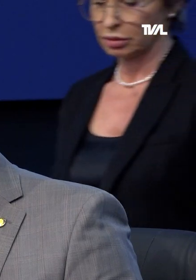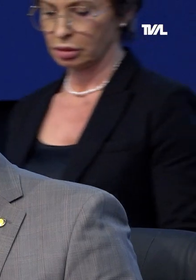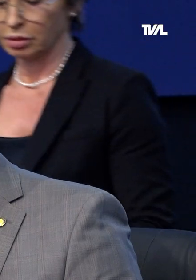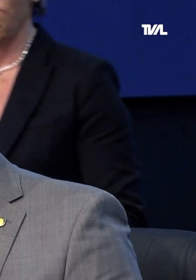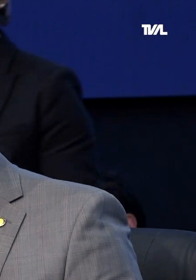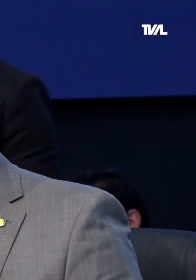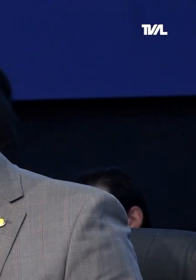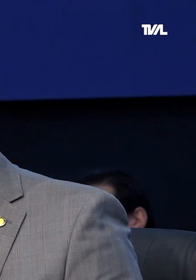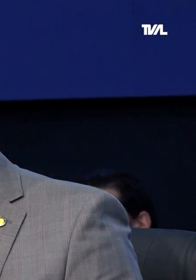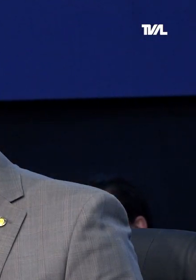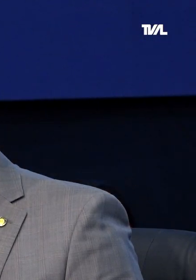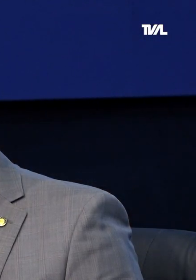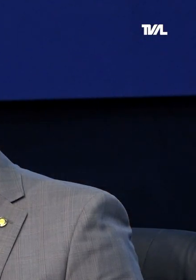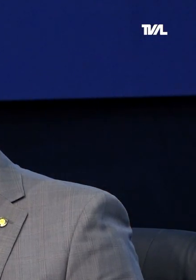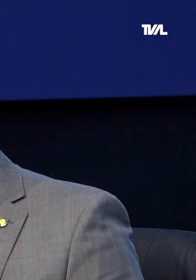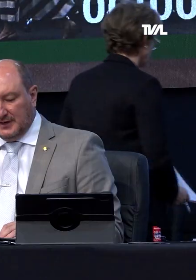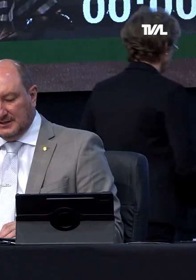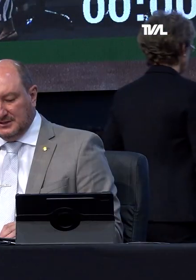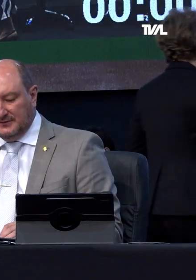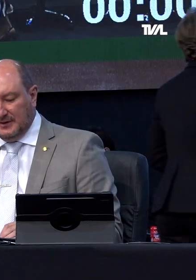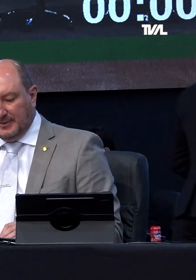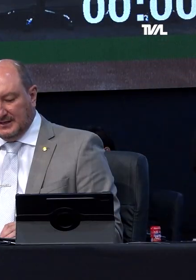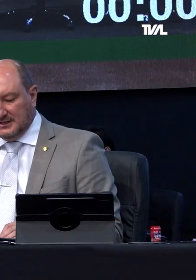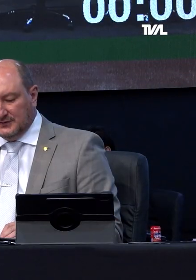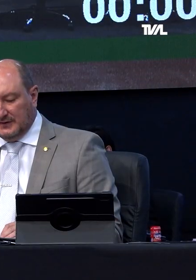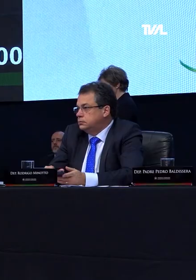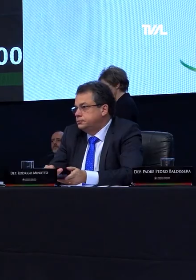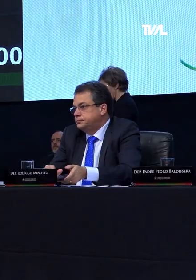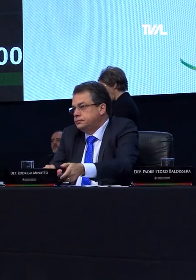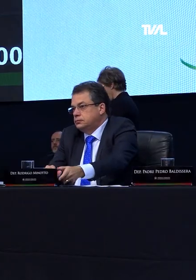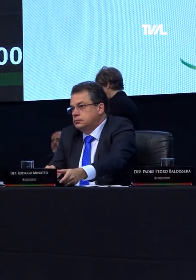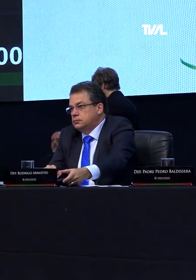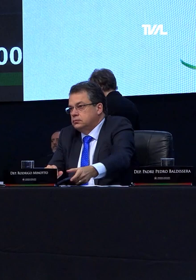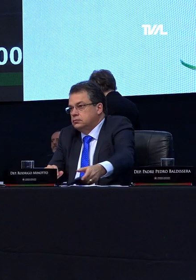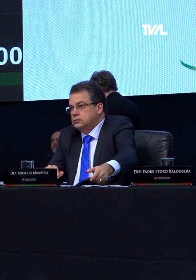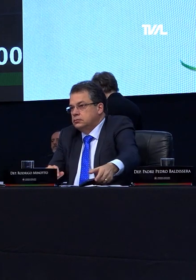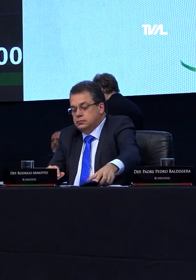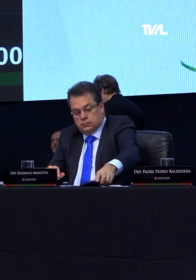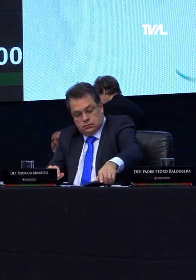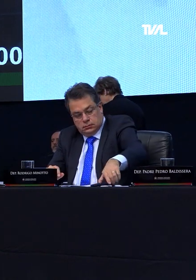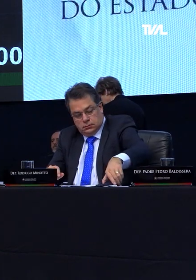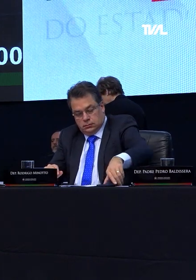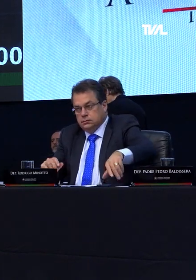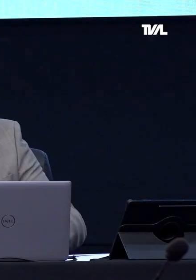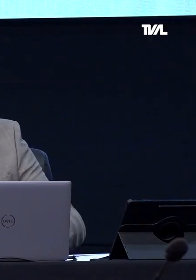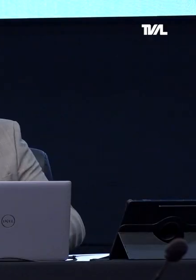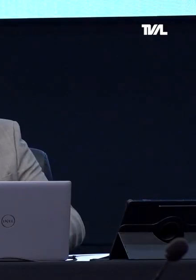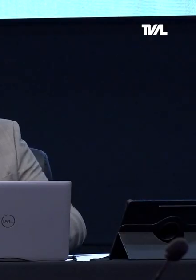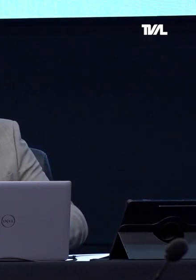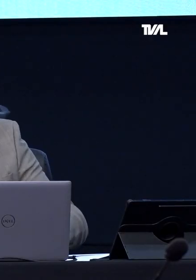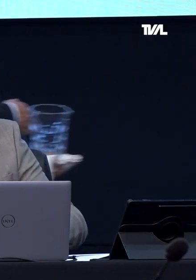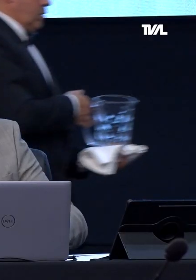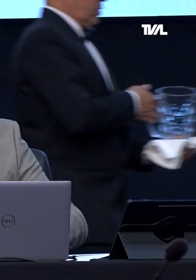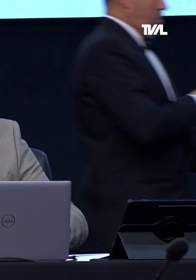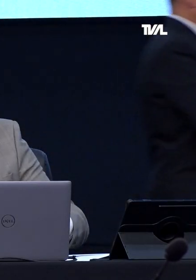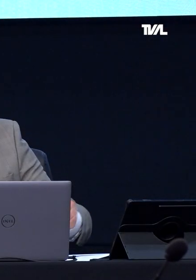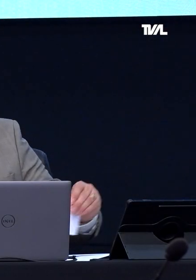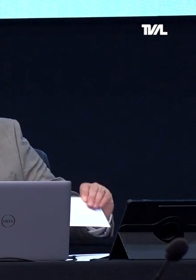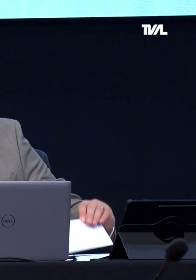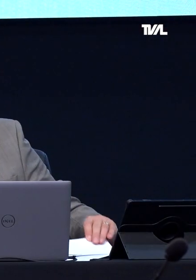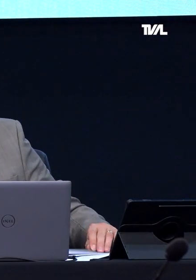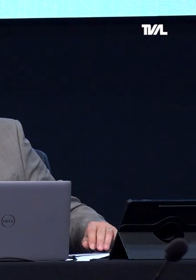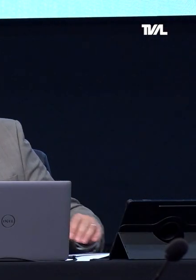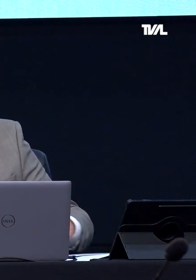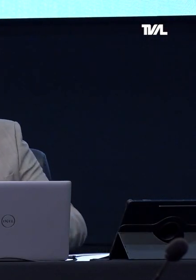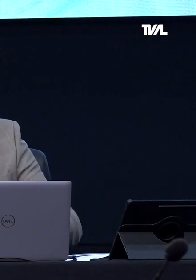da itinerante em Lages, o presidente da Casa, deputado Mauro de Nadal, fez um balanço sobre as atividades do Parlamento catarinense